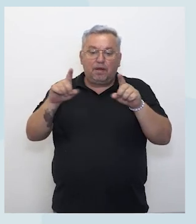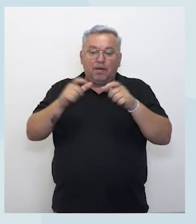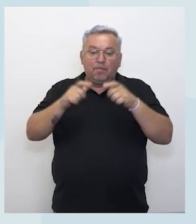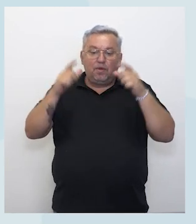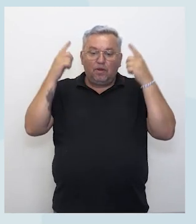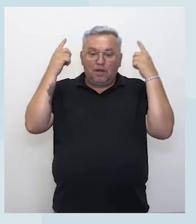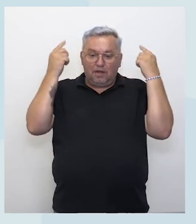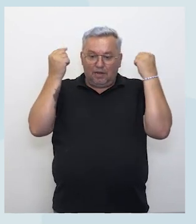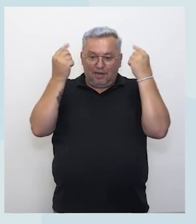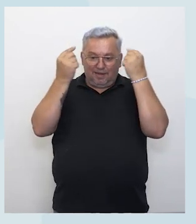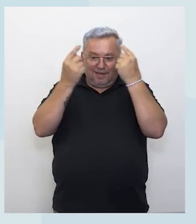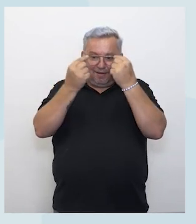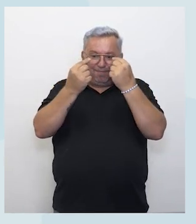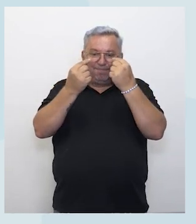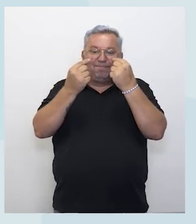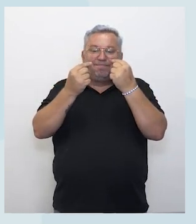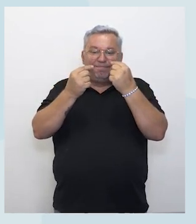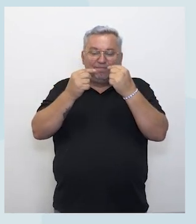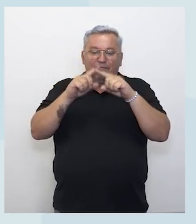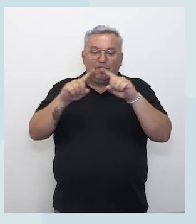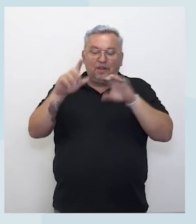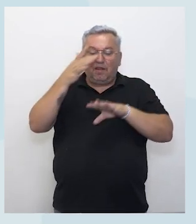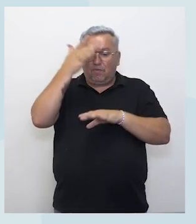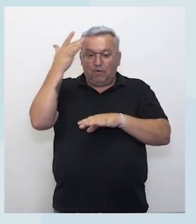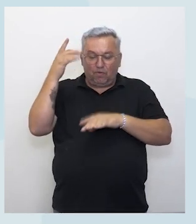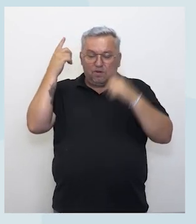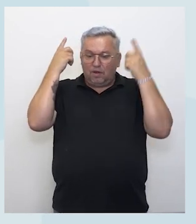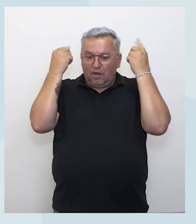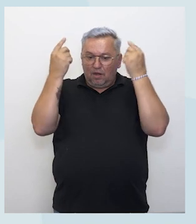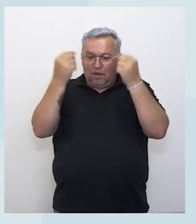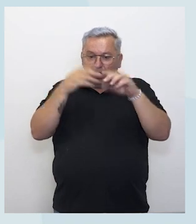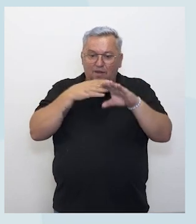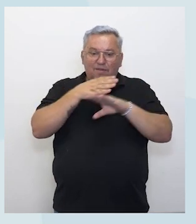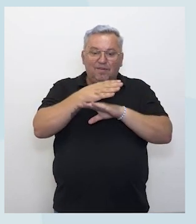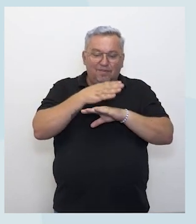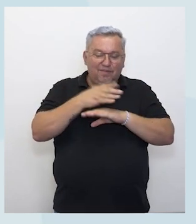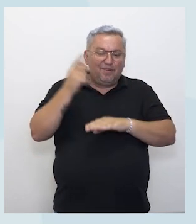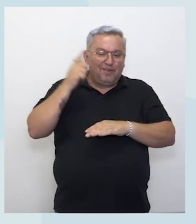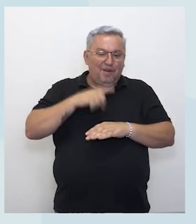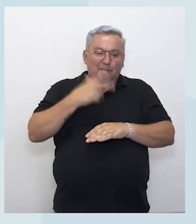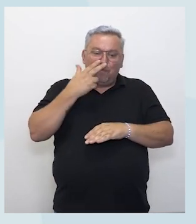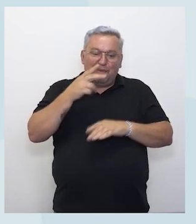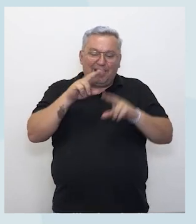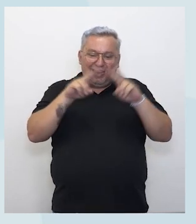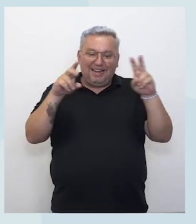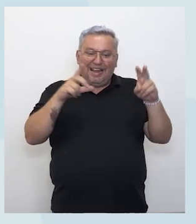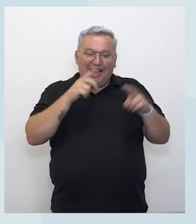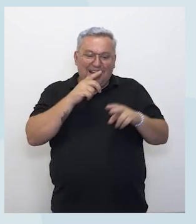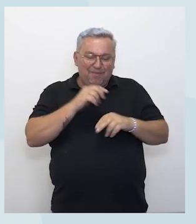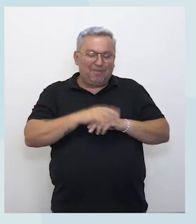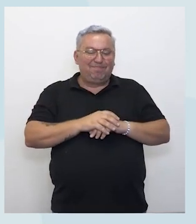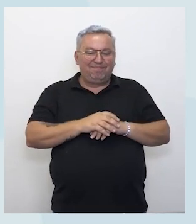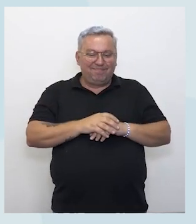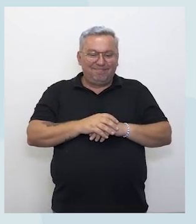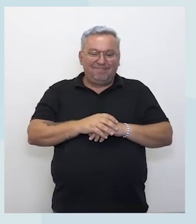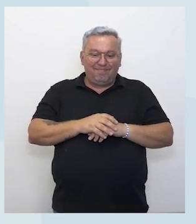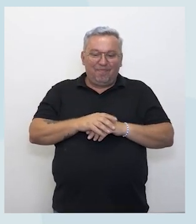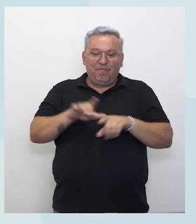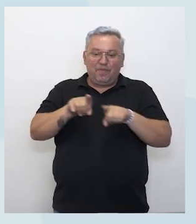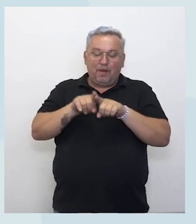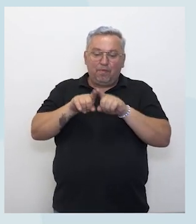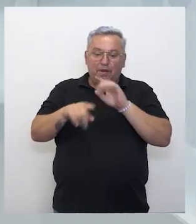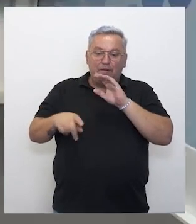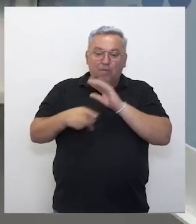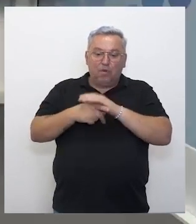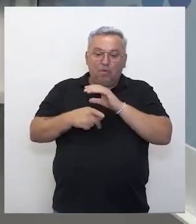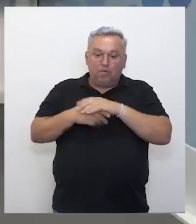gente vê, né, que muitos gregos foram lá, beberam um pouco da aguinha. Chineses, africanos, né, etnias